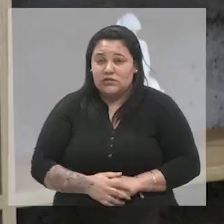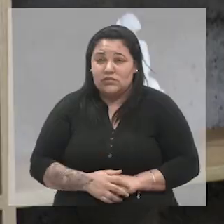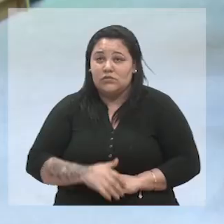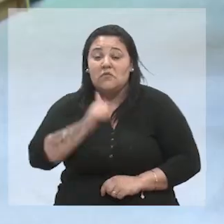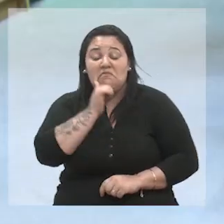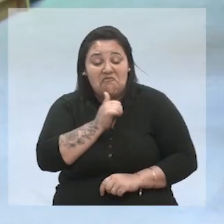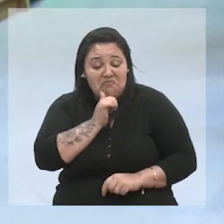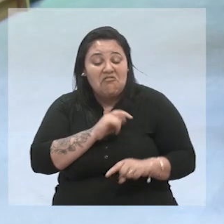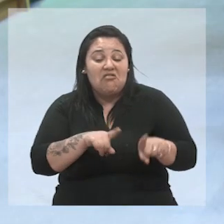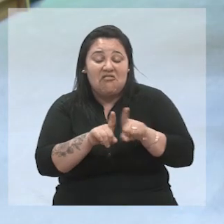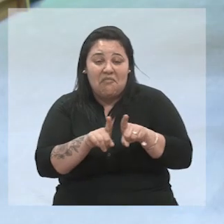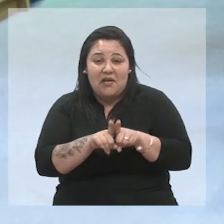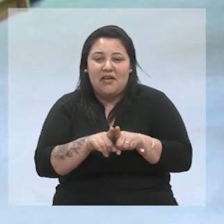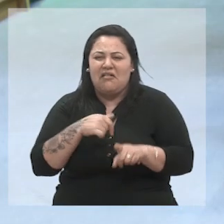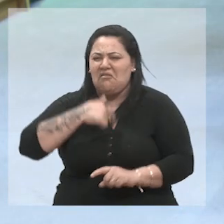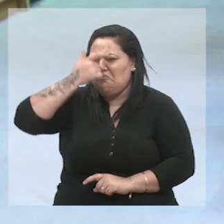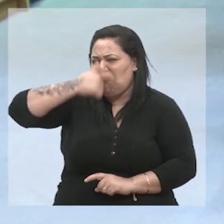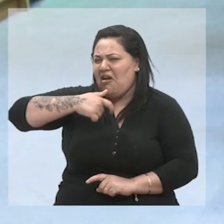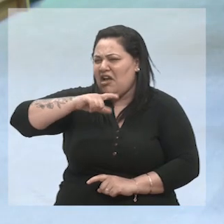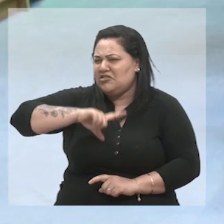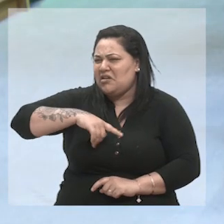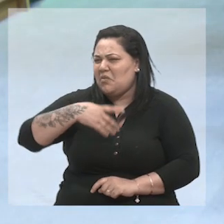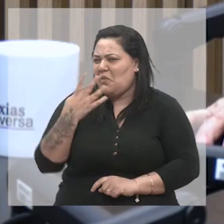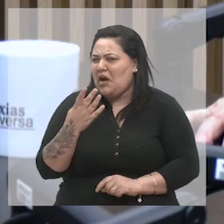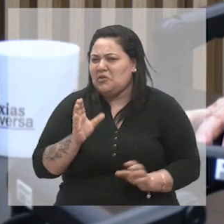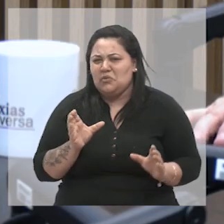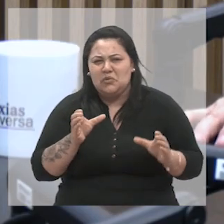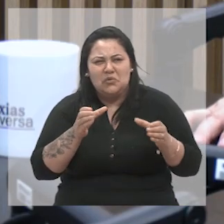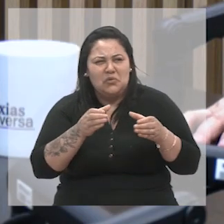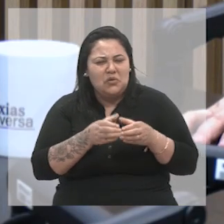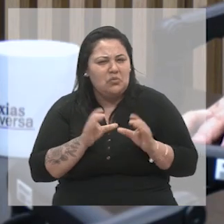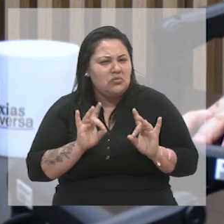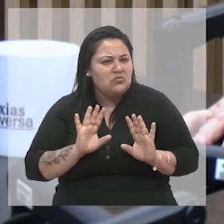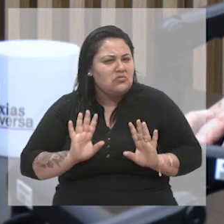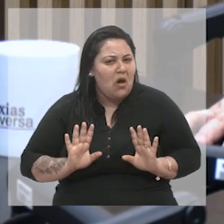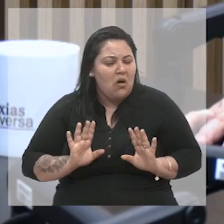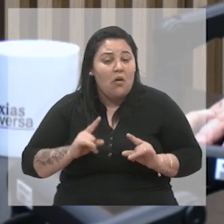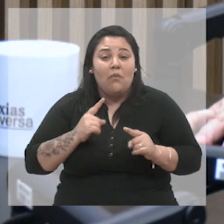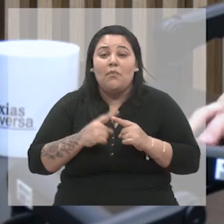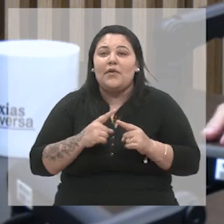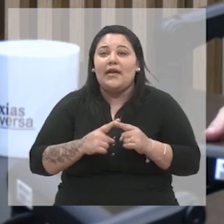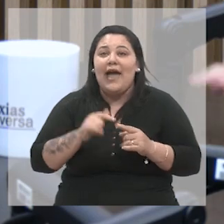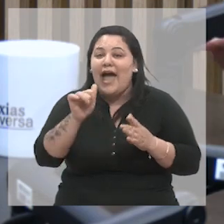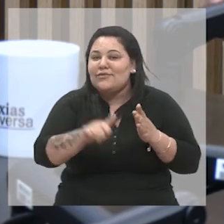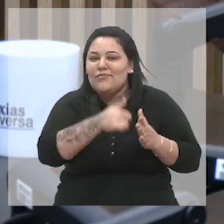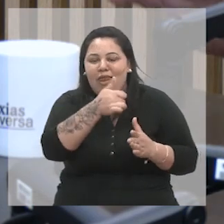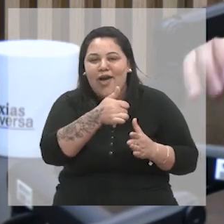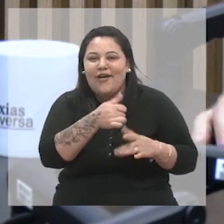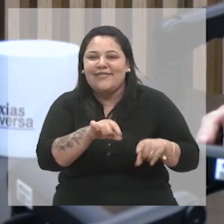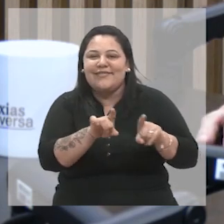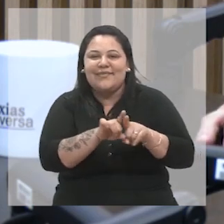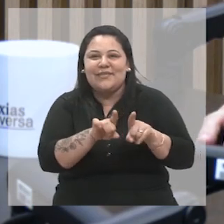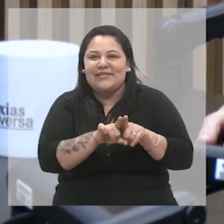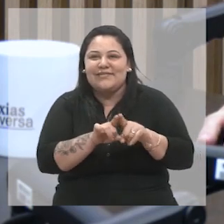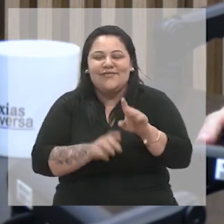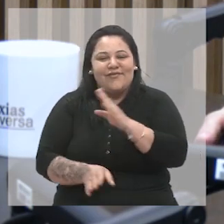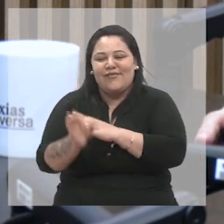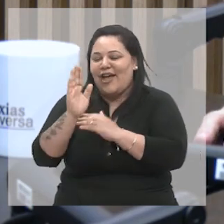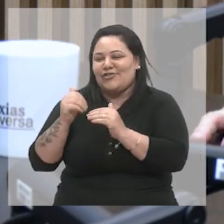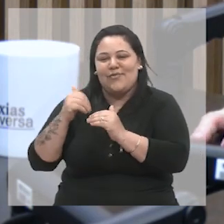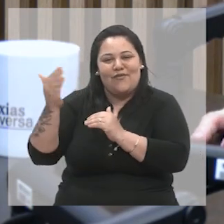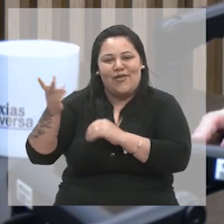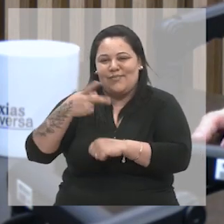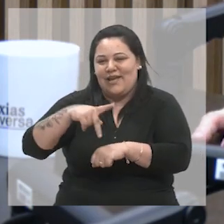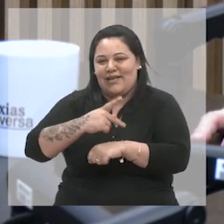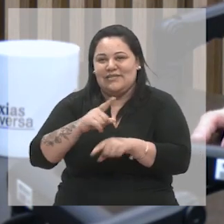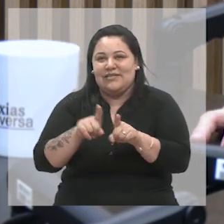Não, no feminino também. No feminino acho que são 4 equipes, se não passa disso também, né? Por quê? Porque as melhores também, elas vão